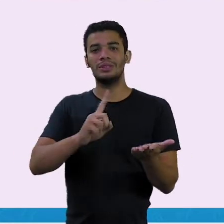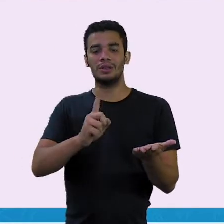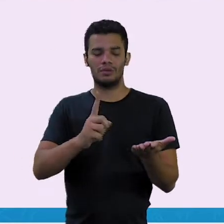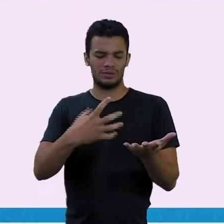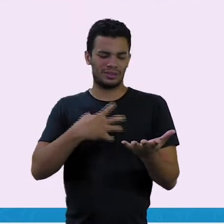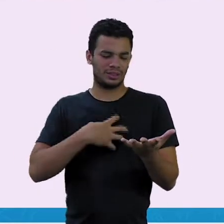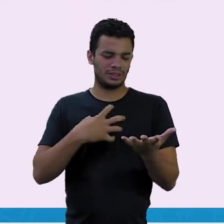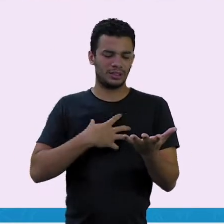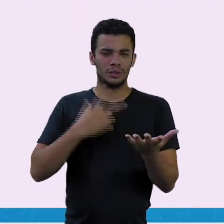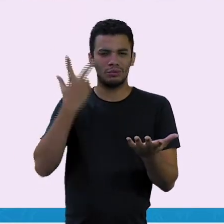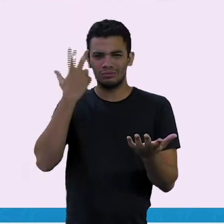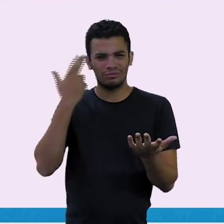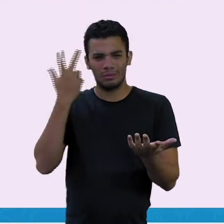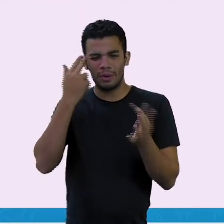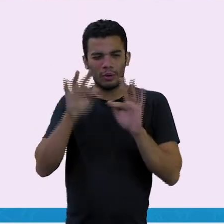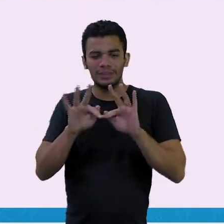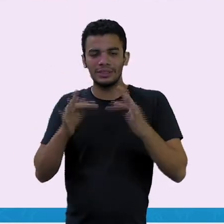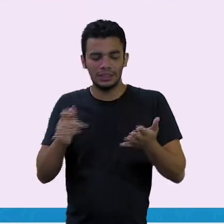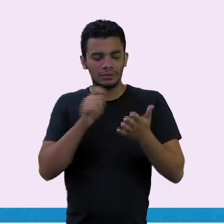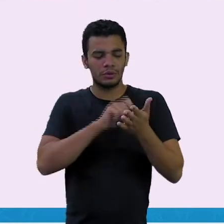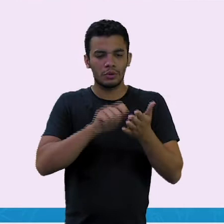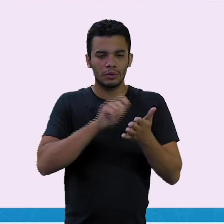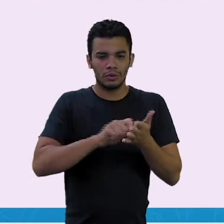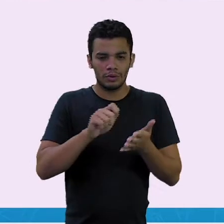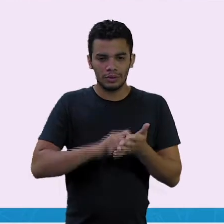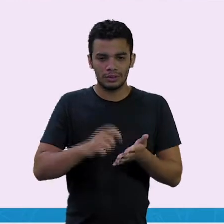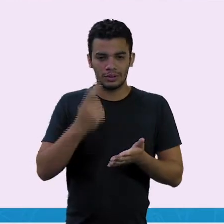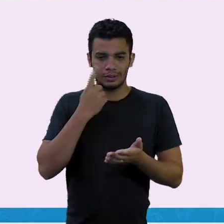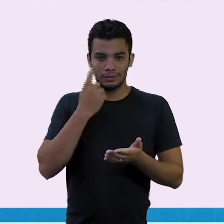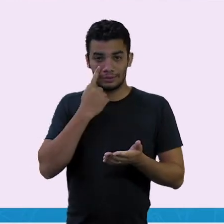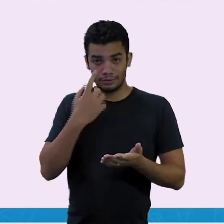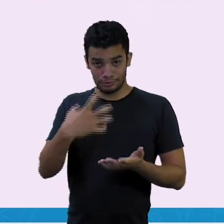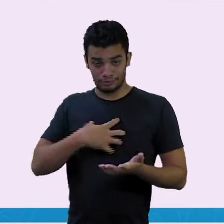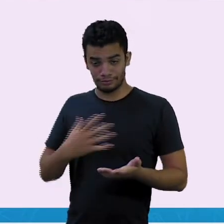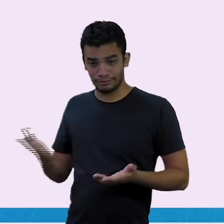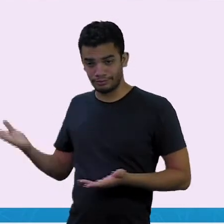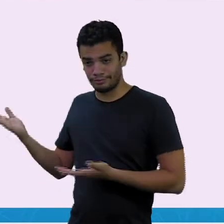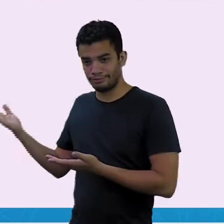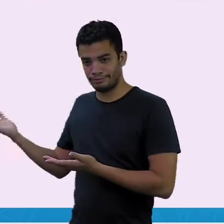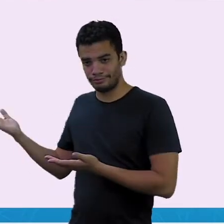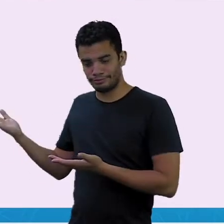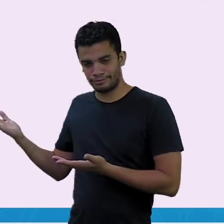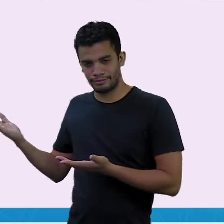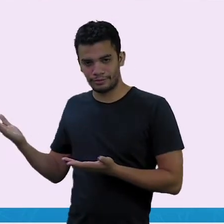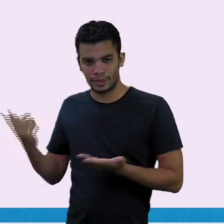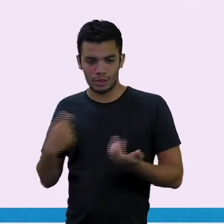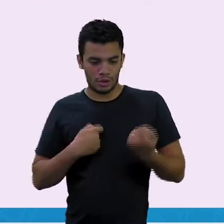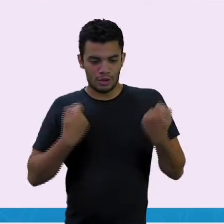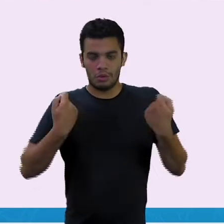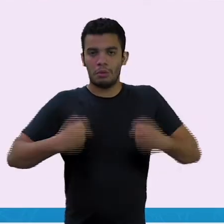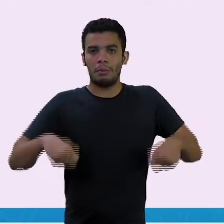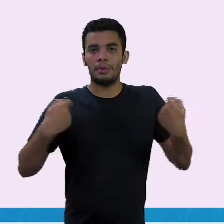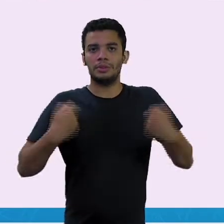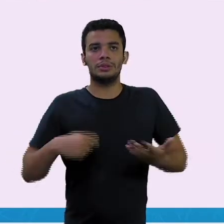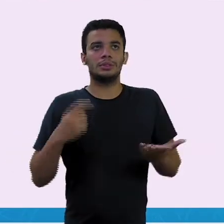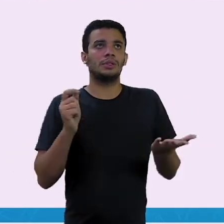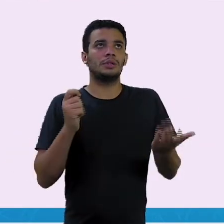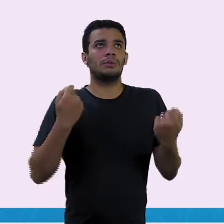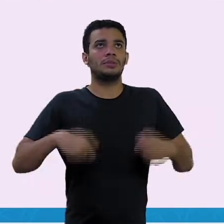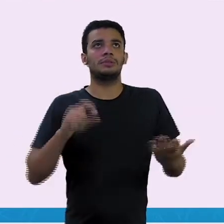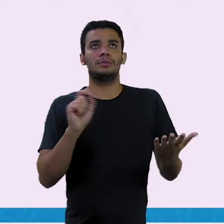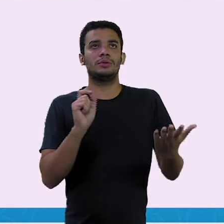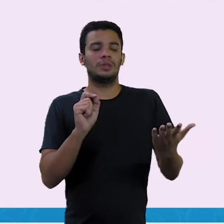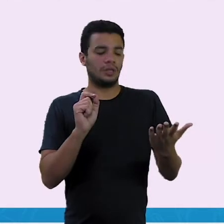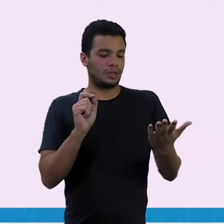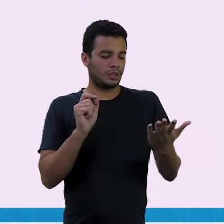de bilhete para vocês. A gente não tem que ficar se prendendo naquela escrita, naquela forma culta de